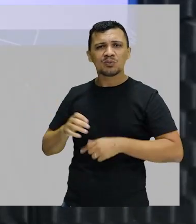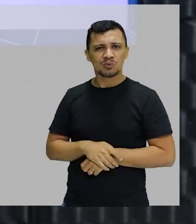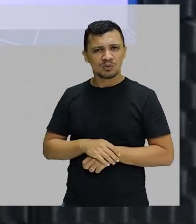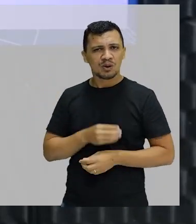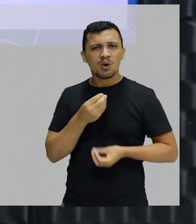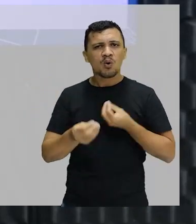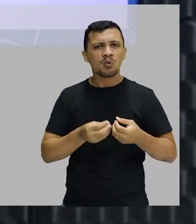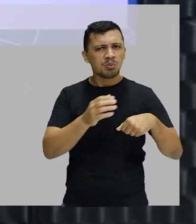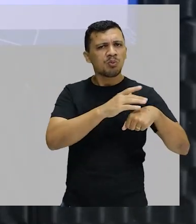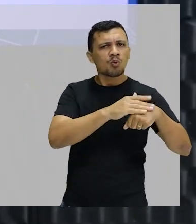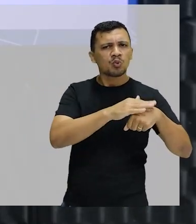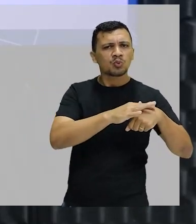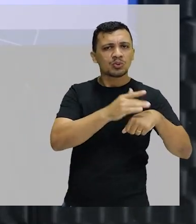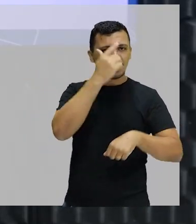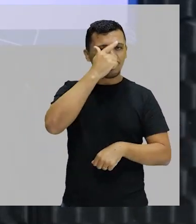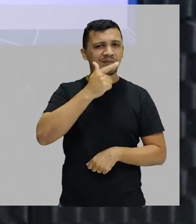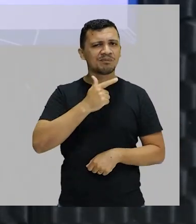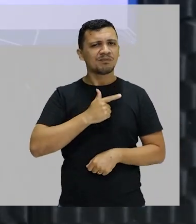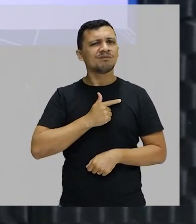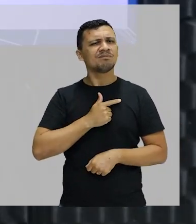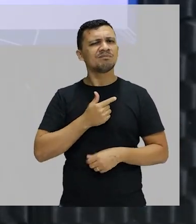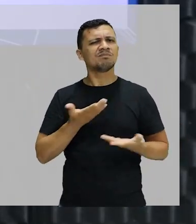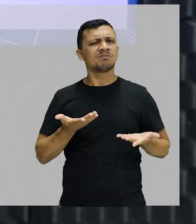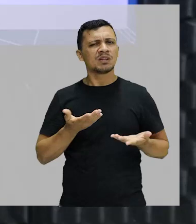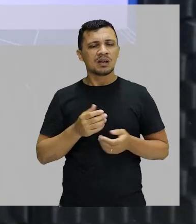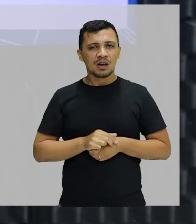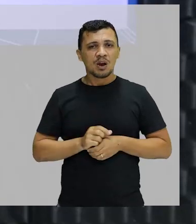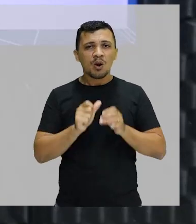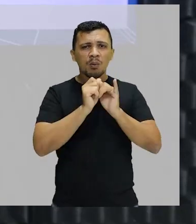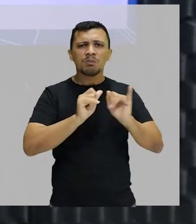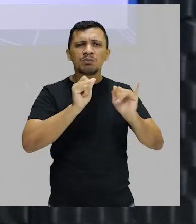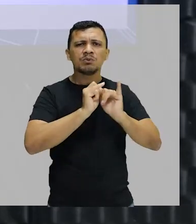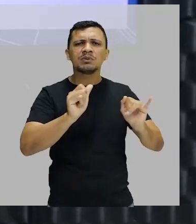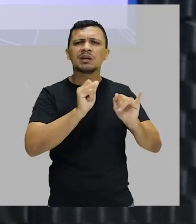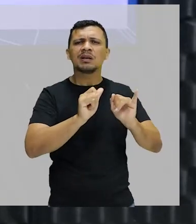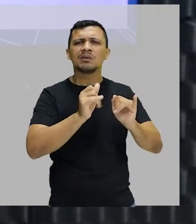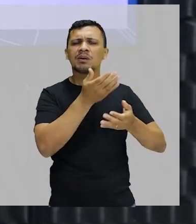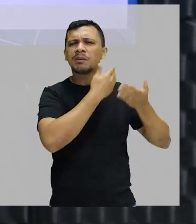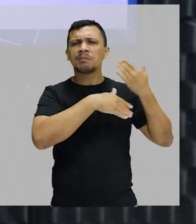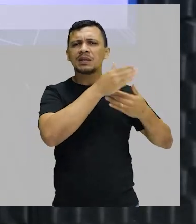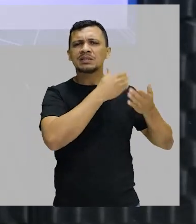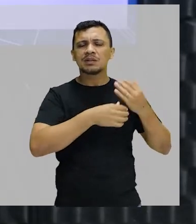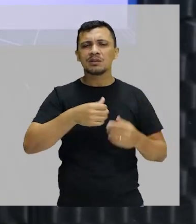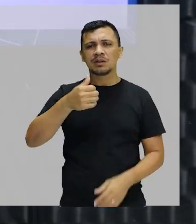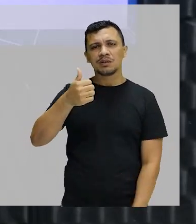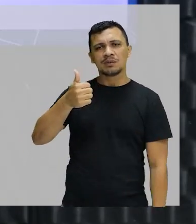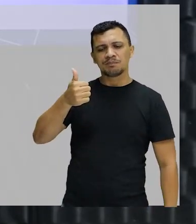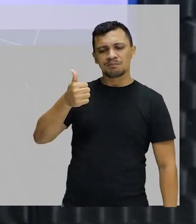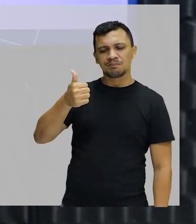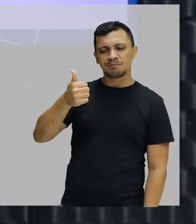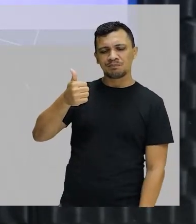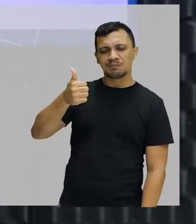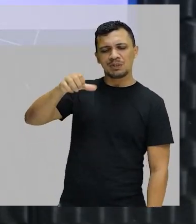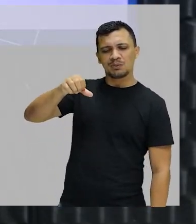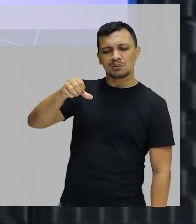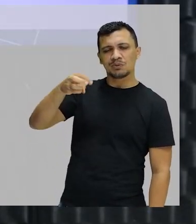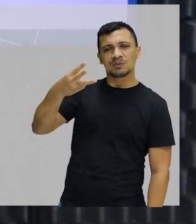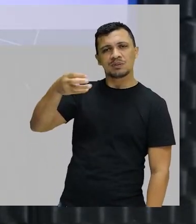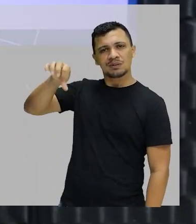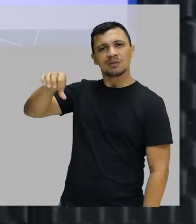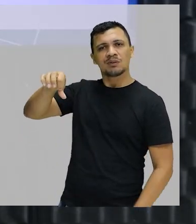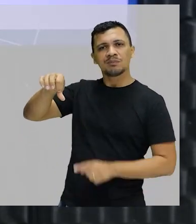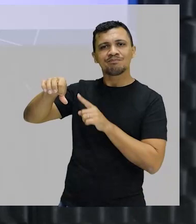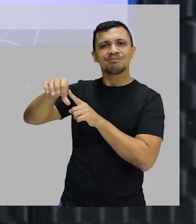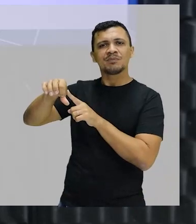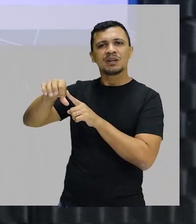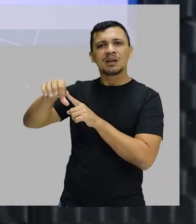aí do Renato Kell. Publicado em 1939, então já percebe que é século XX, né? O qual defendia uma limpeza, olha o